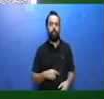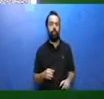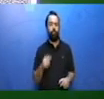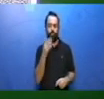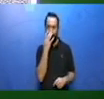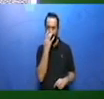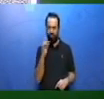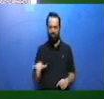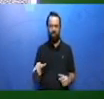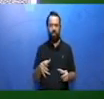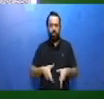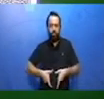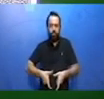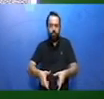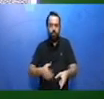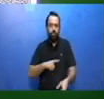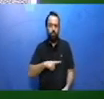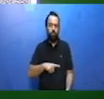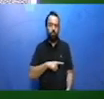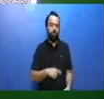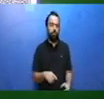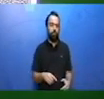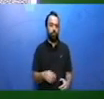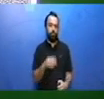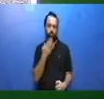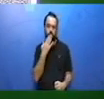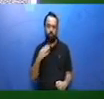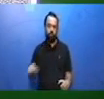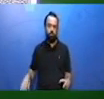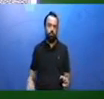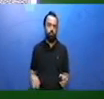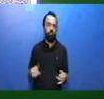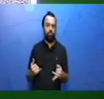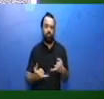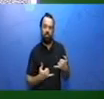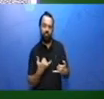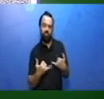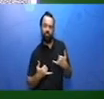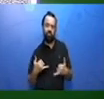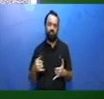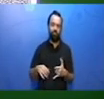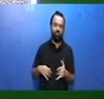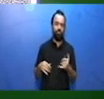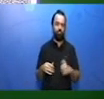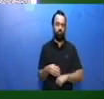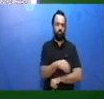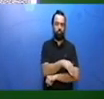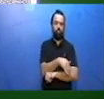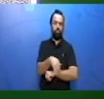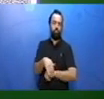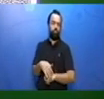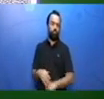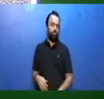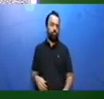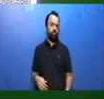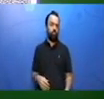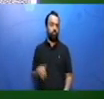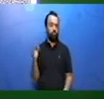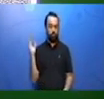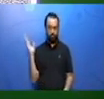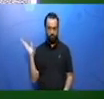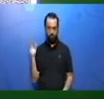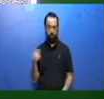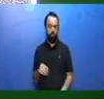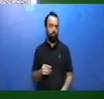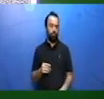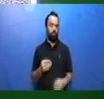luz elétrica. As crianças brincam na rua quando voltam da escola, que é no bairro mesmo.